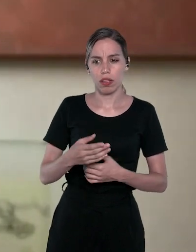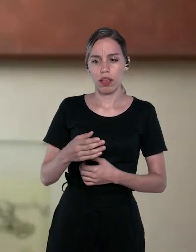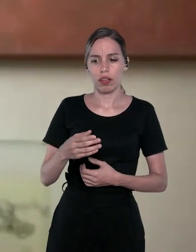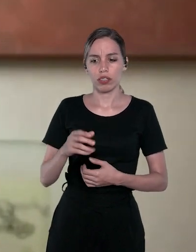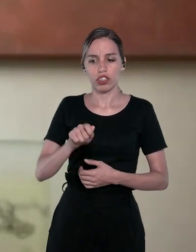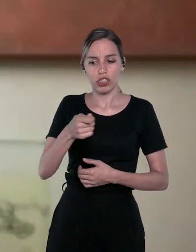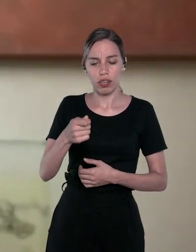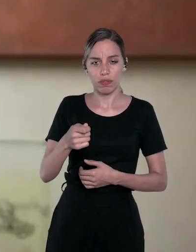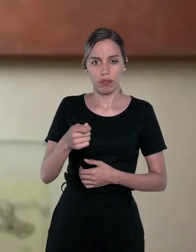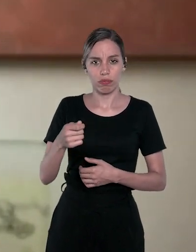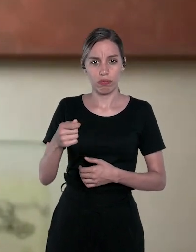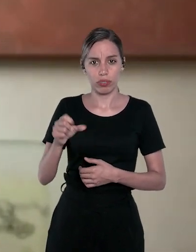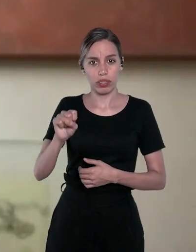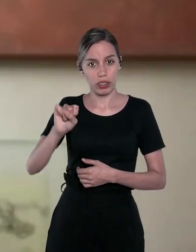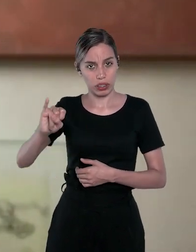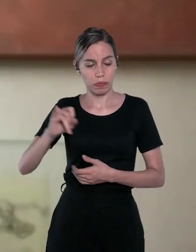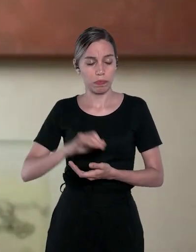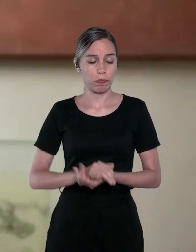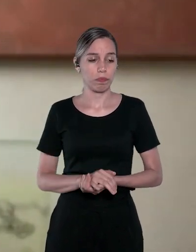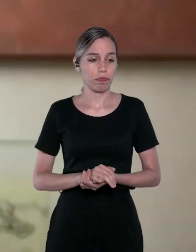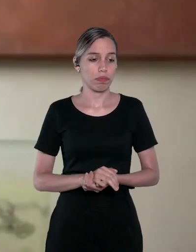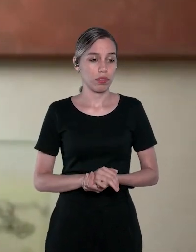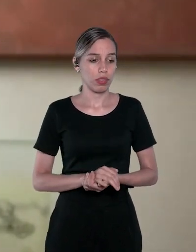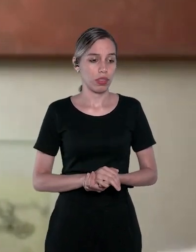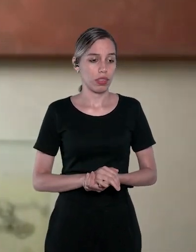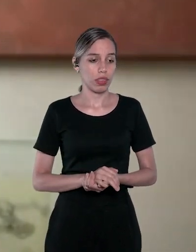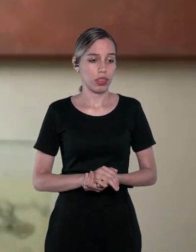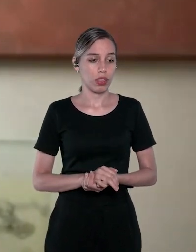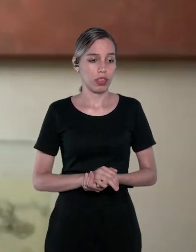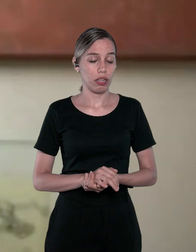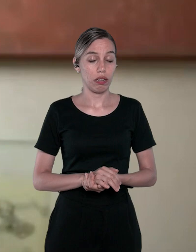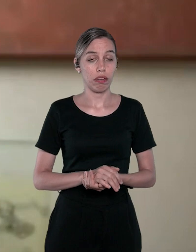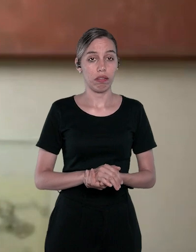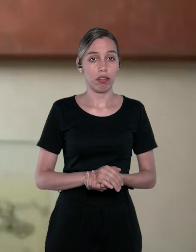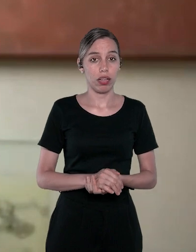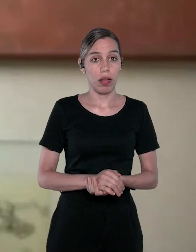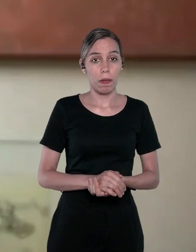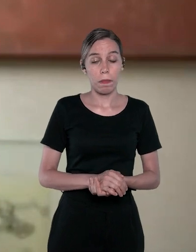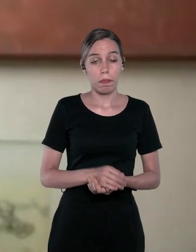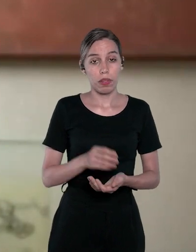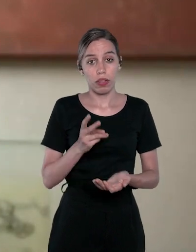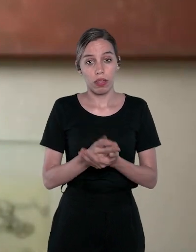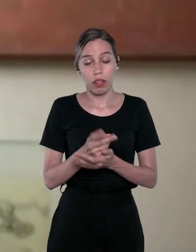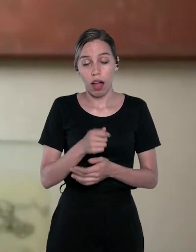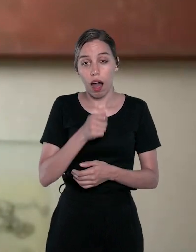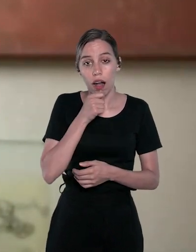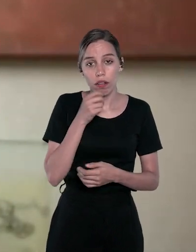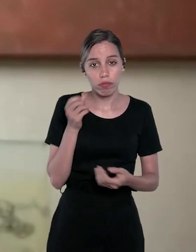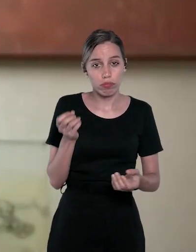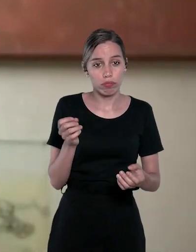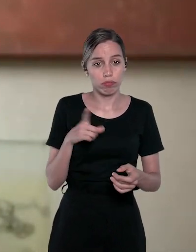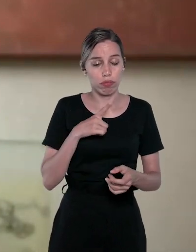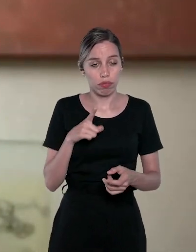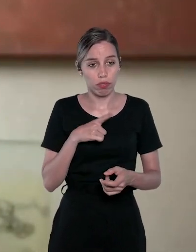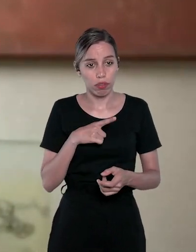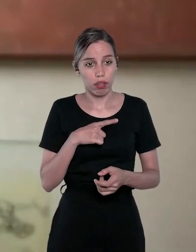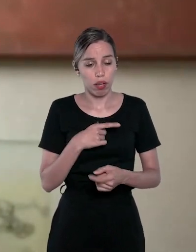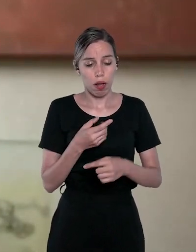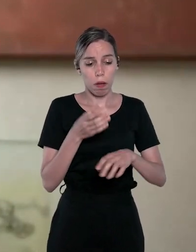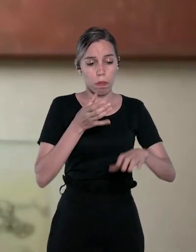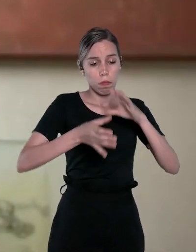Flauta, embora não possua, é música que inspira, súbita,